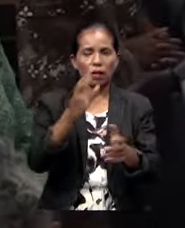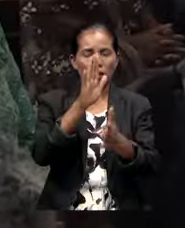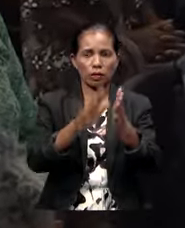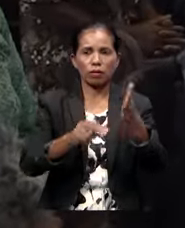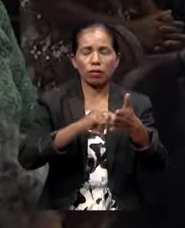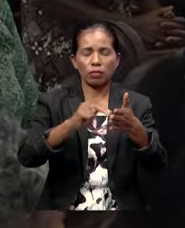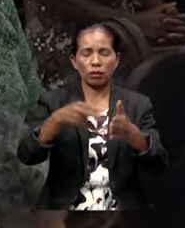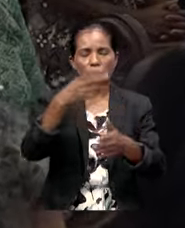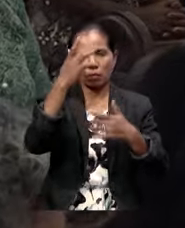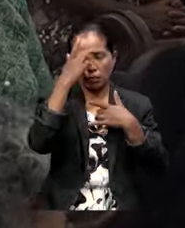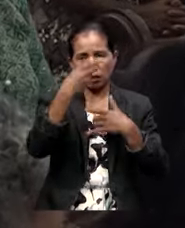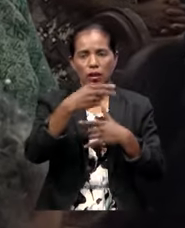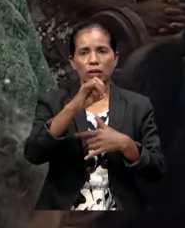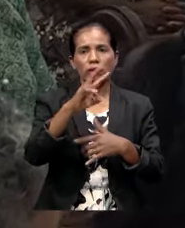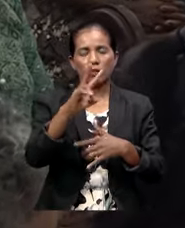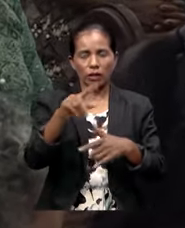número HIV SIDA e a Timor-Leste.